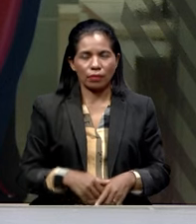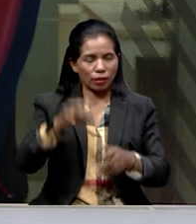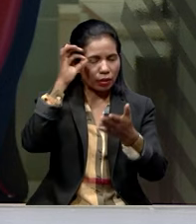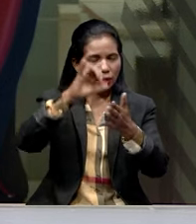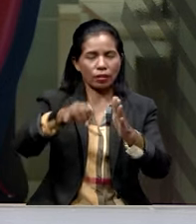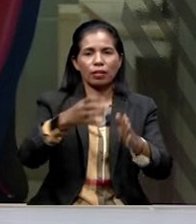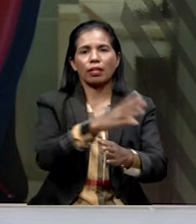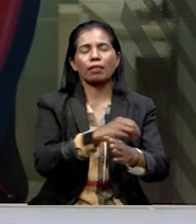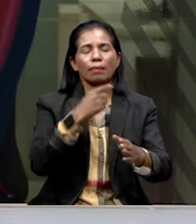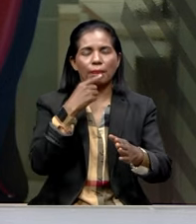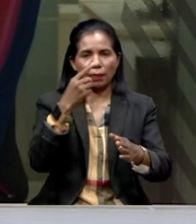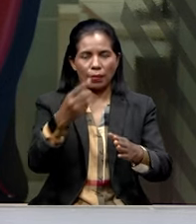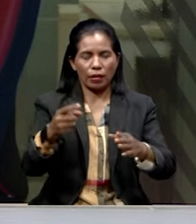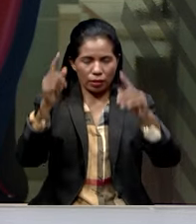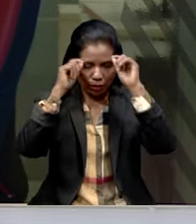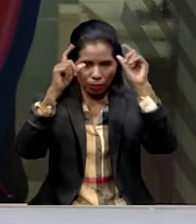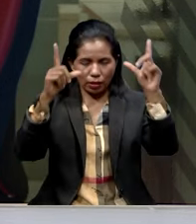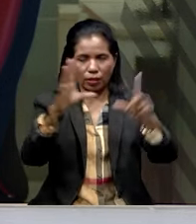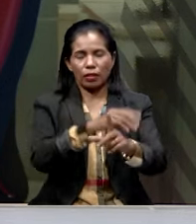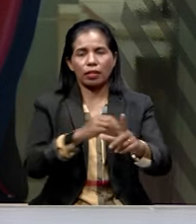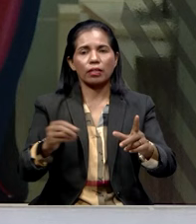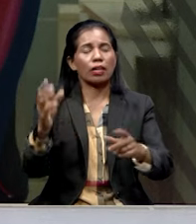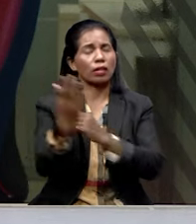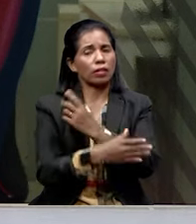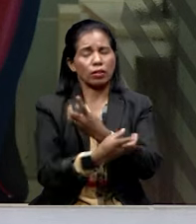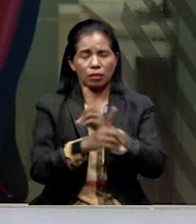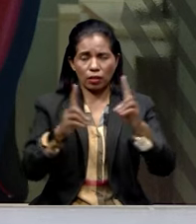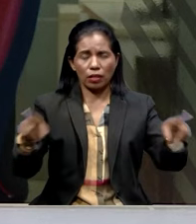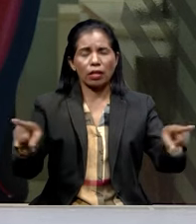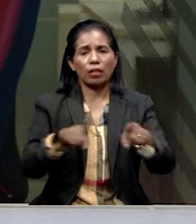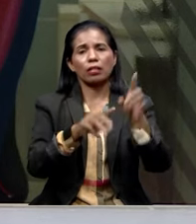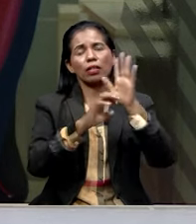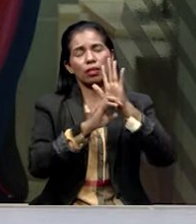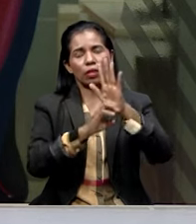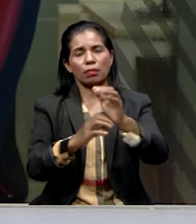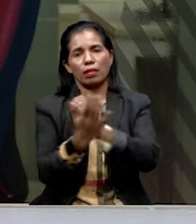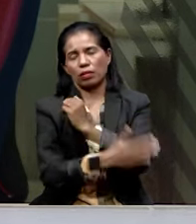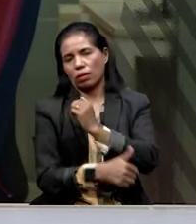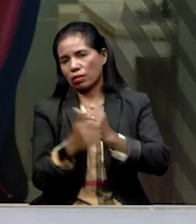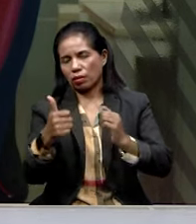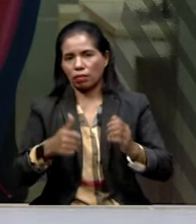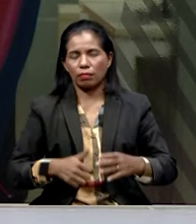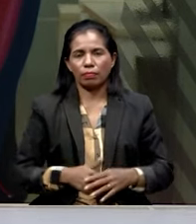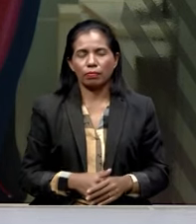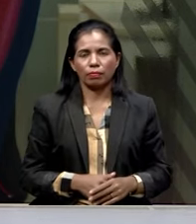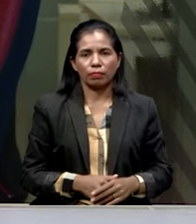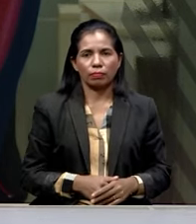Secretário-Geral ONU considera Timor-Leste no dar nação democrática do NB sai exemplar da nação Siricélico.